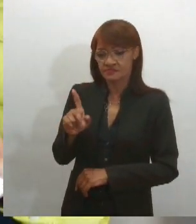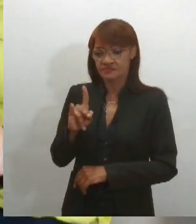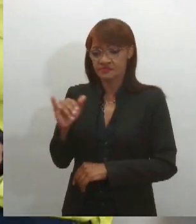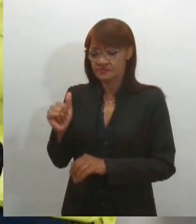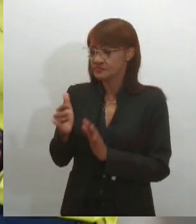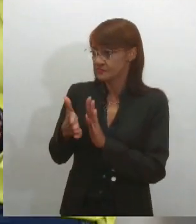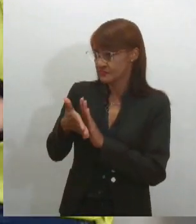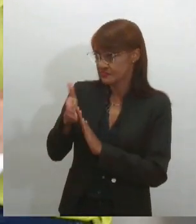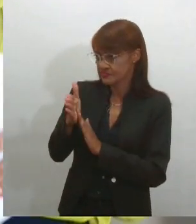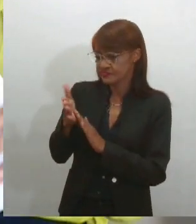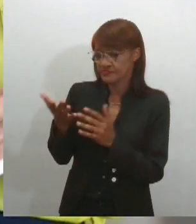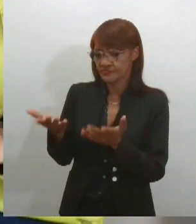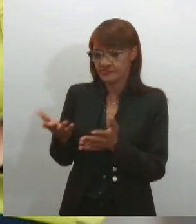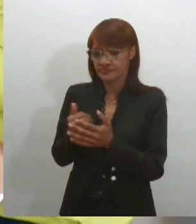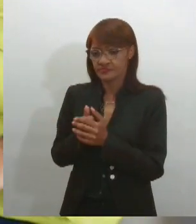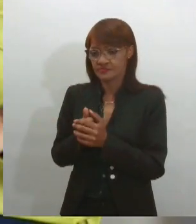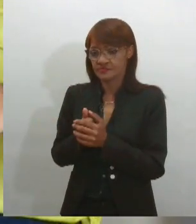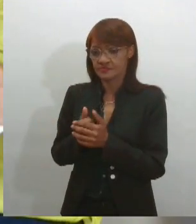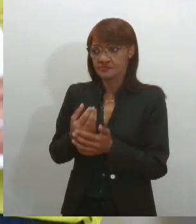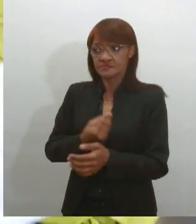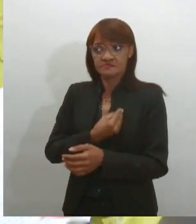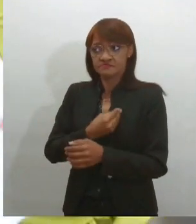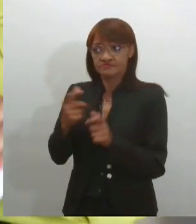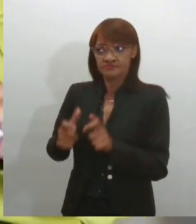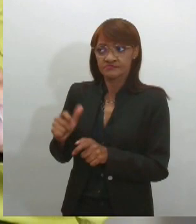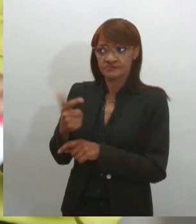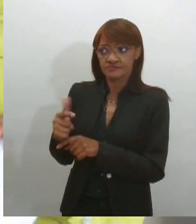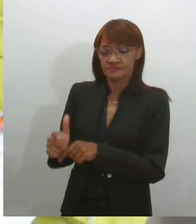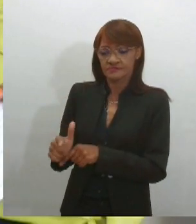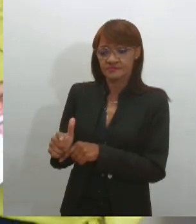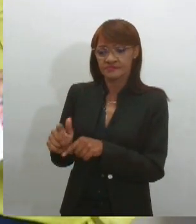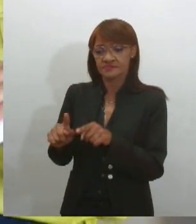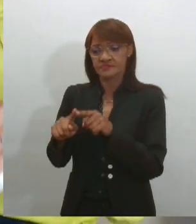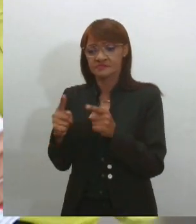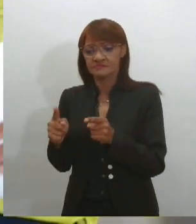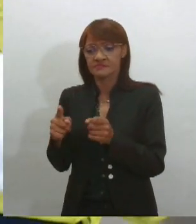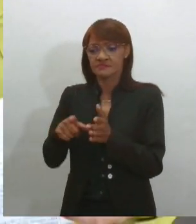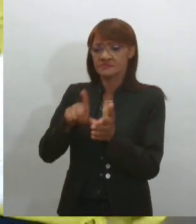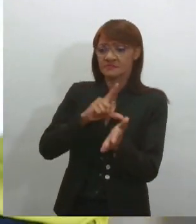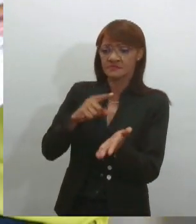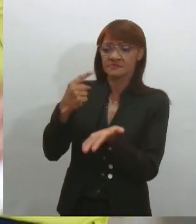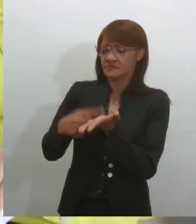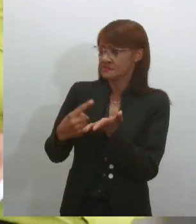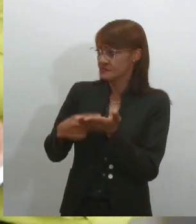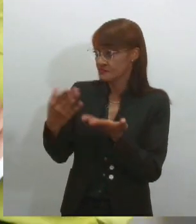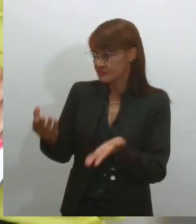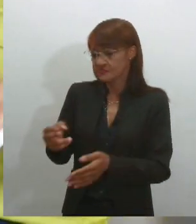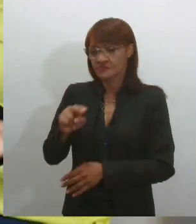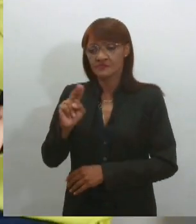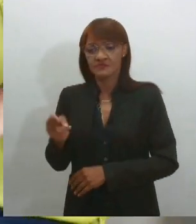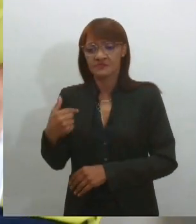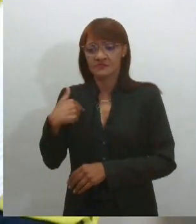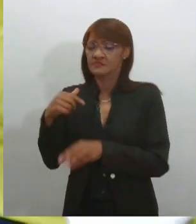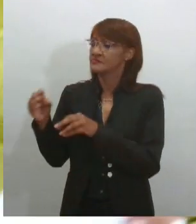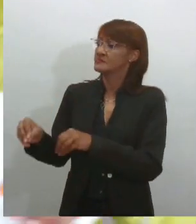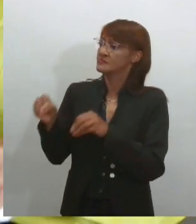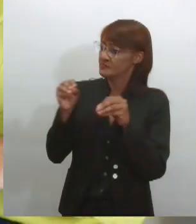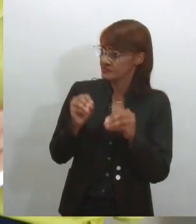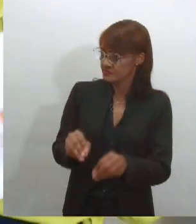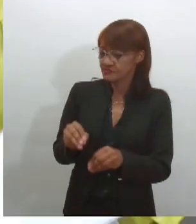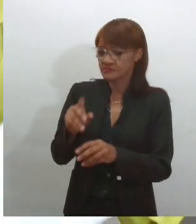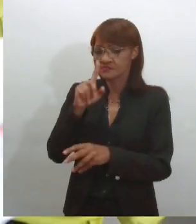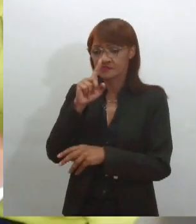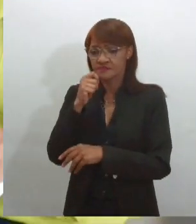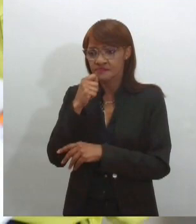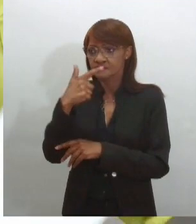local ele por motivo já tem uma viagem programada Olha eu não vou poder ou então tô me mudando tô saindo de de Aracaju tô indo para São Paulo para